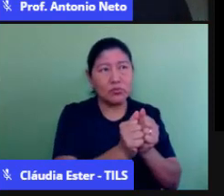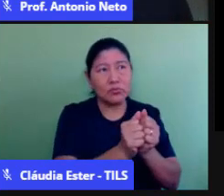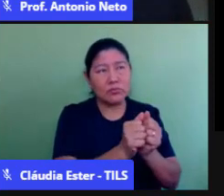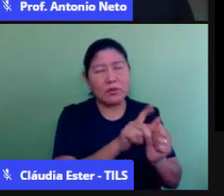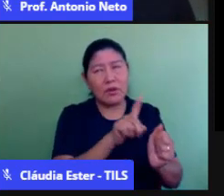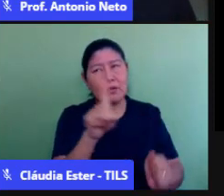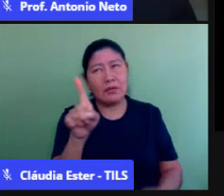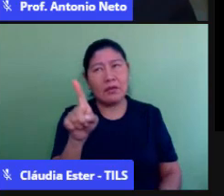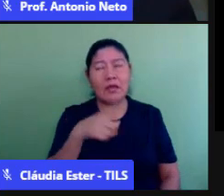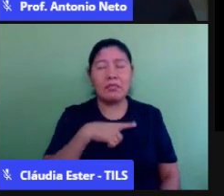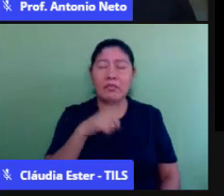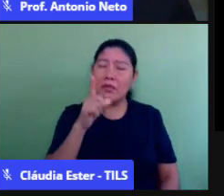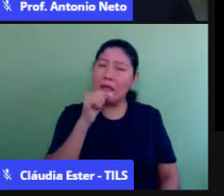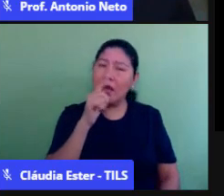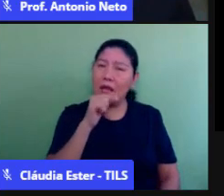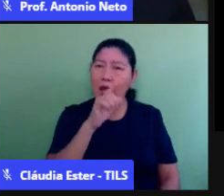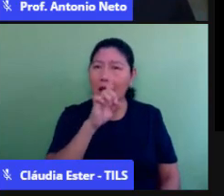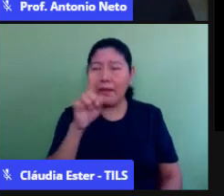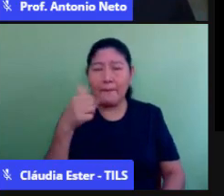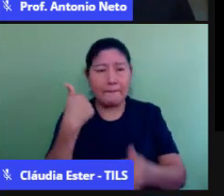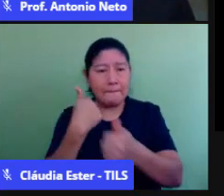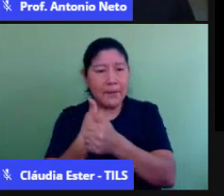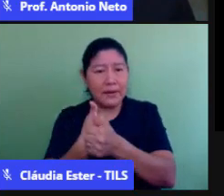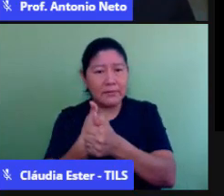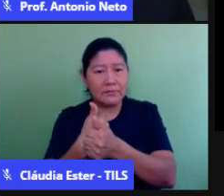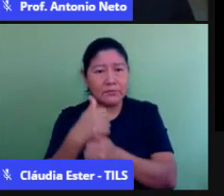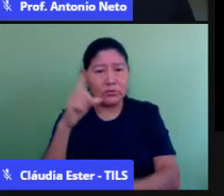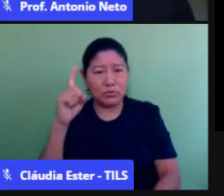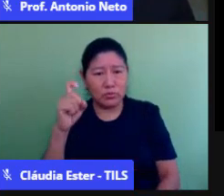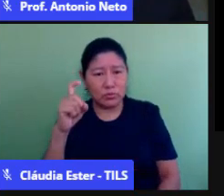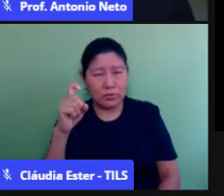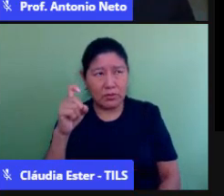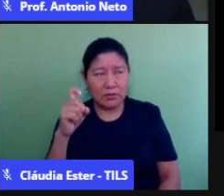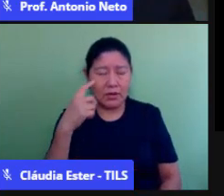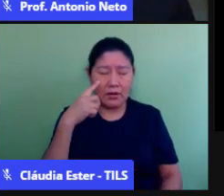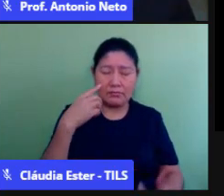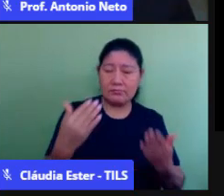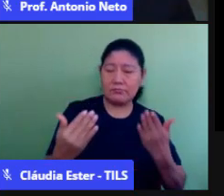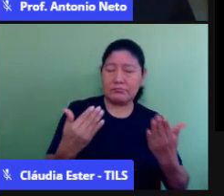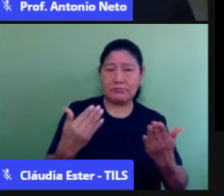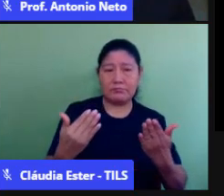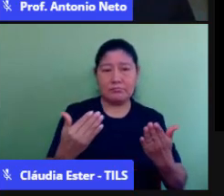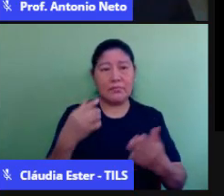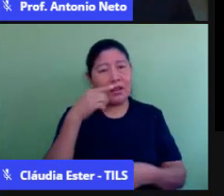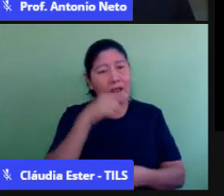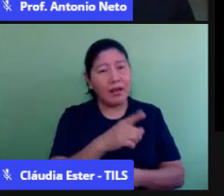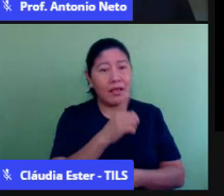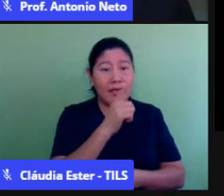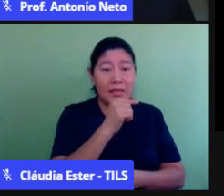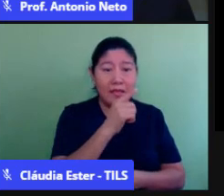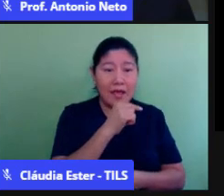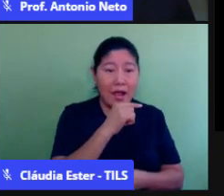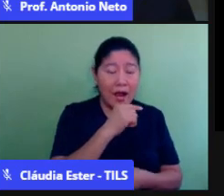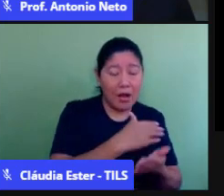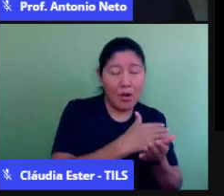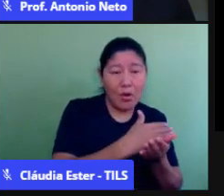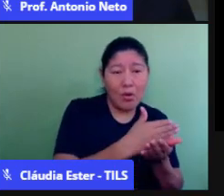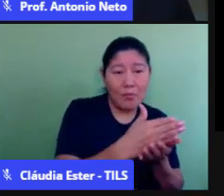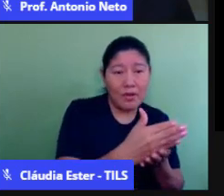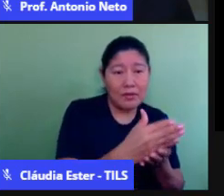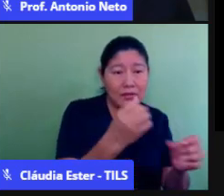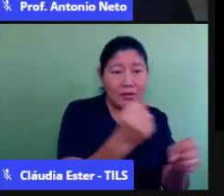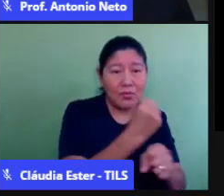nossa, temos água, solo fértil, vou fazer uma roça aqui. E ele faz essa roça, dá